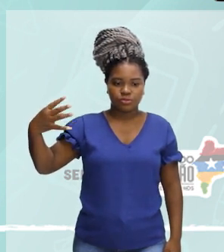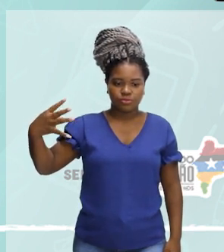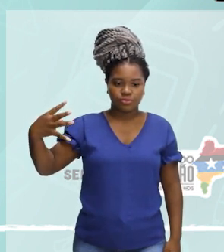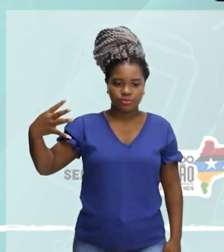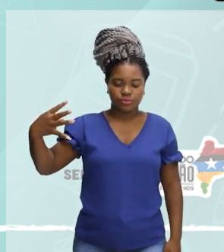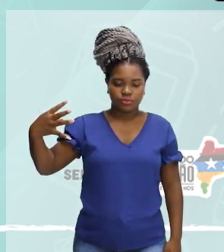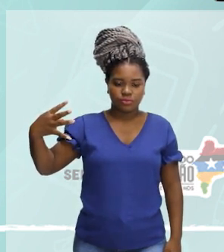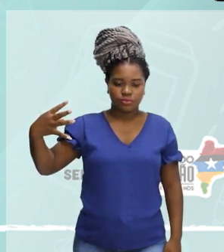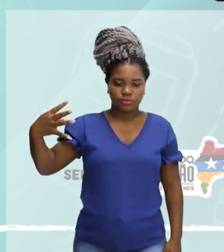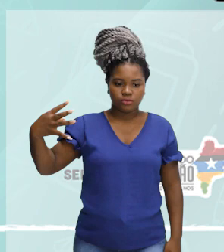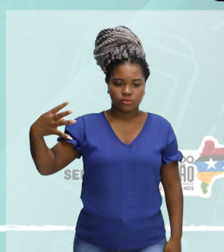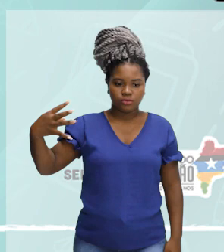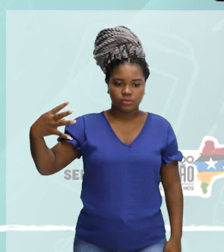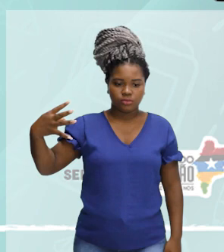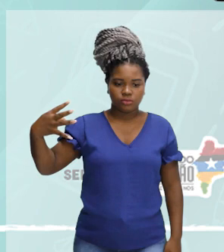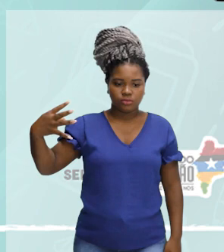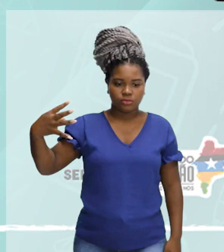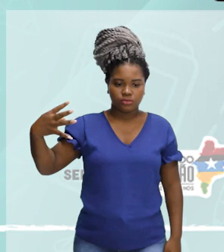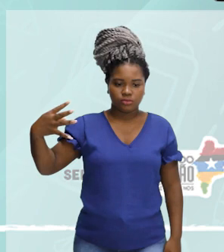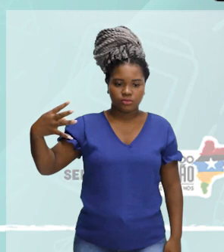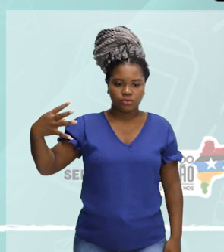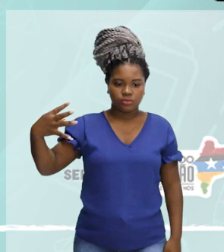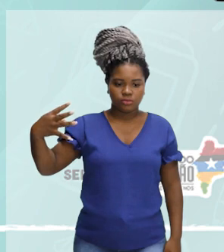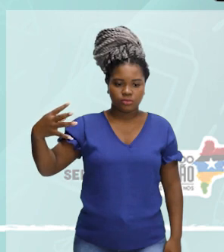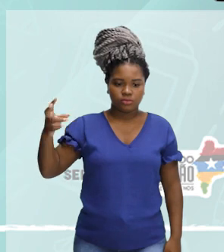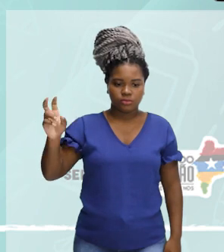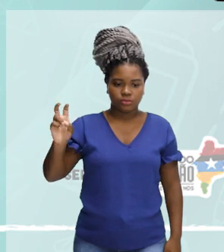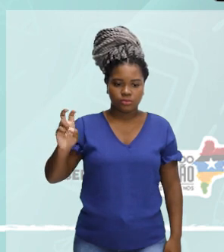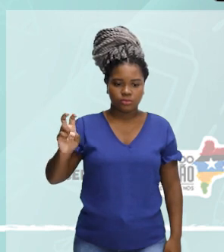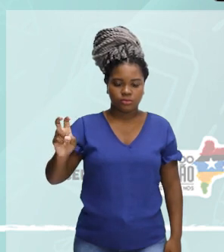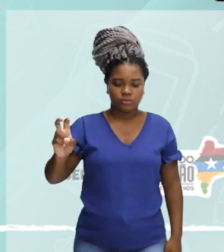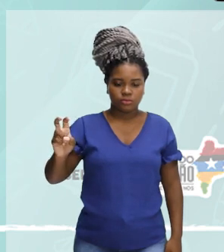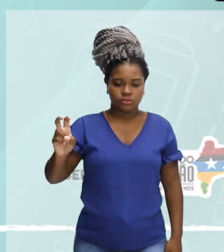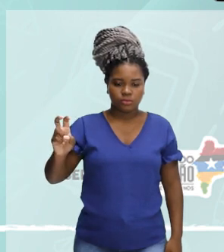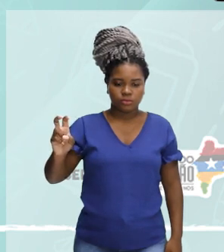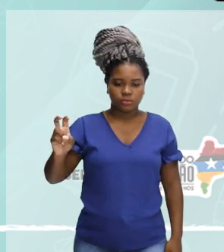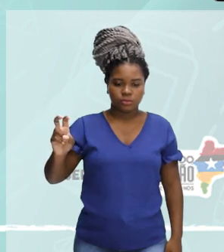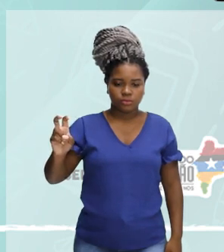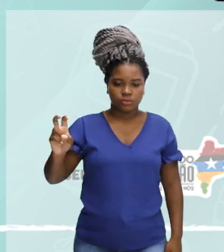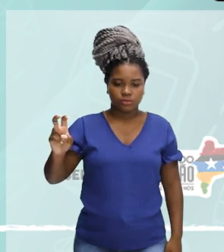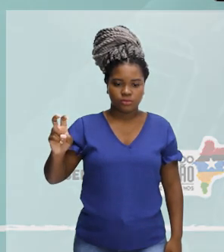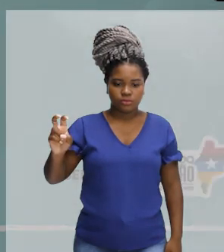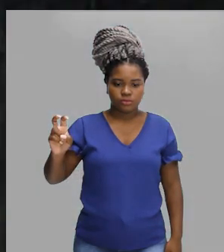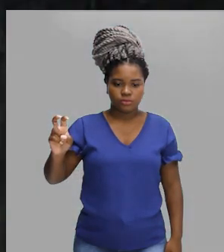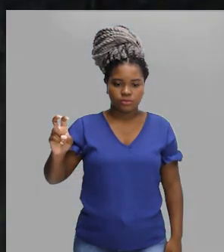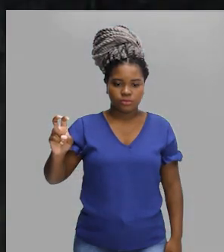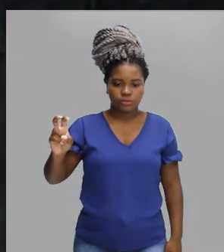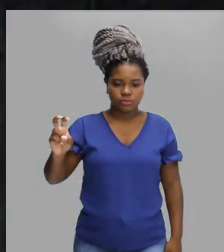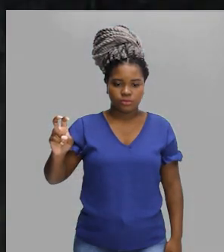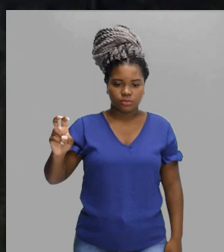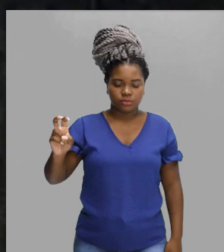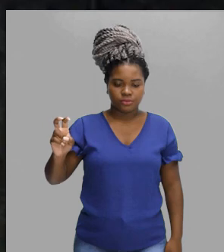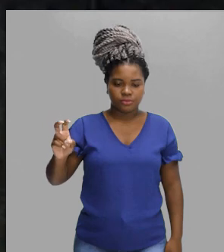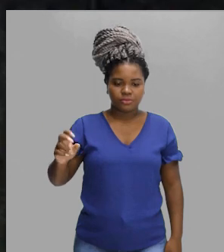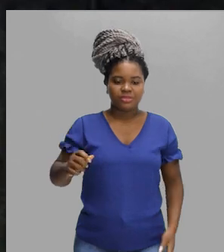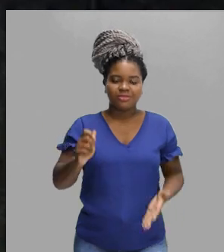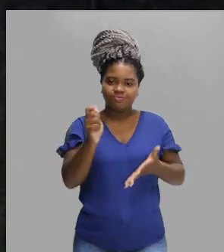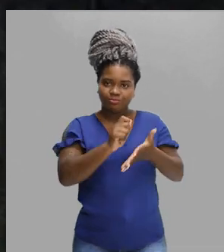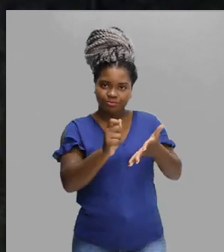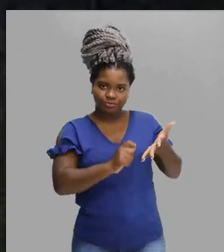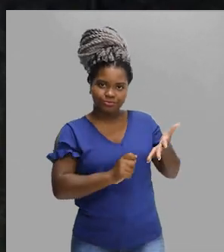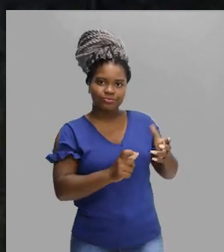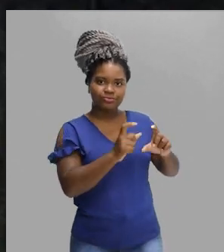tarta es bueno que nuestro menú. La charla de hoy fue malo de todas. Então, anotem